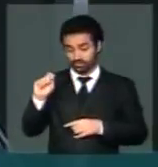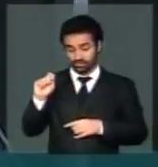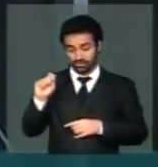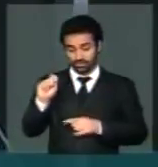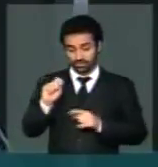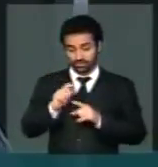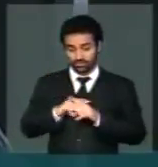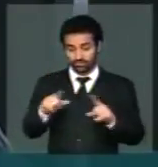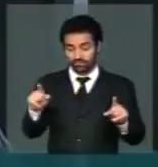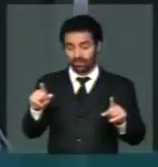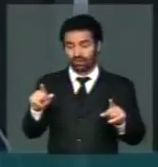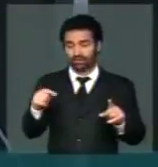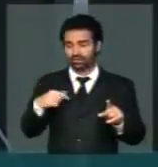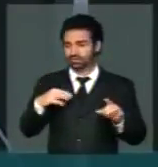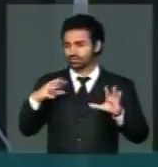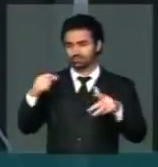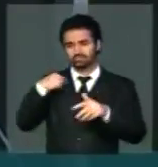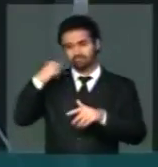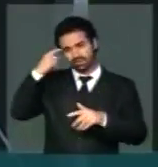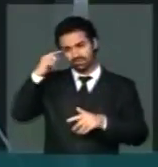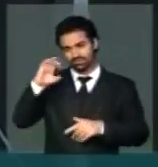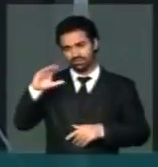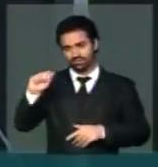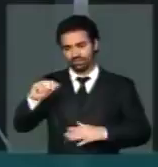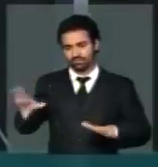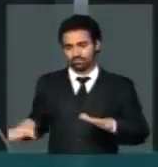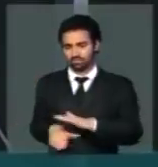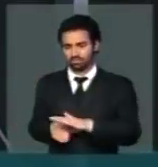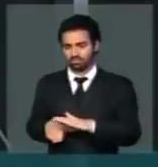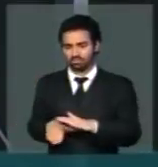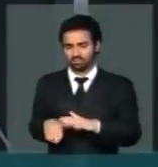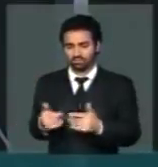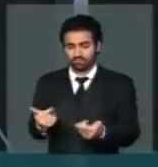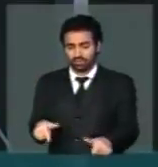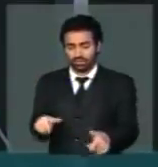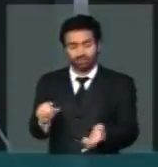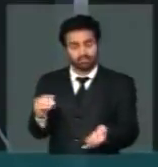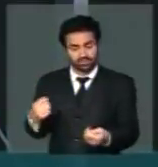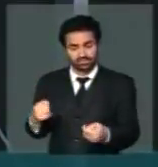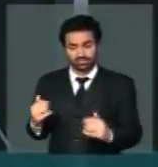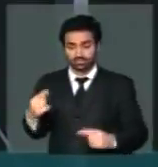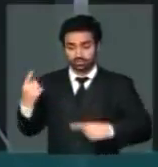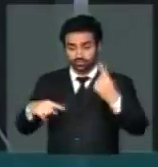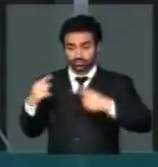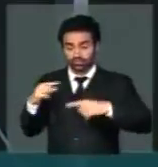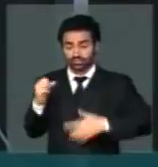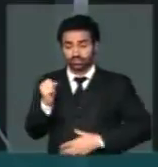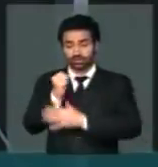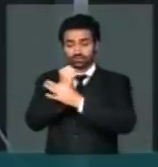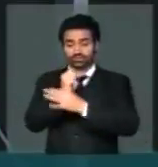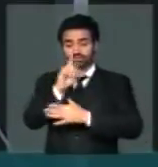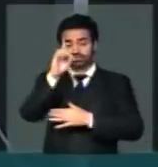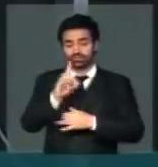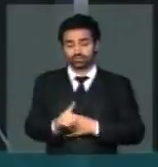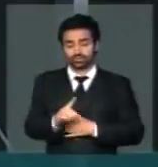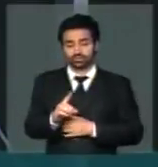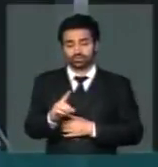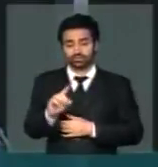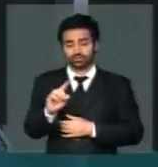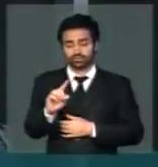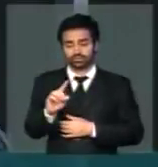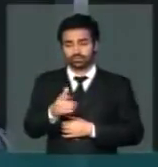se faz de maneira rebaixada. Não se faz discutindo garantia de direitos. Se